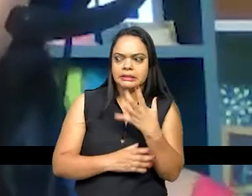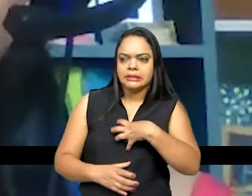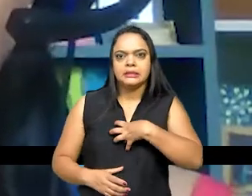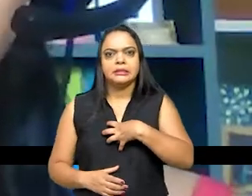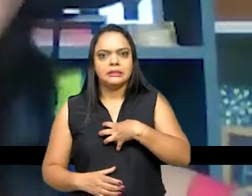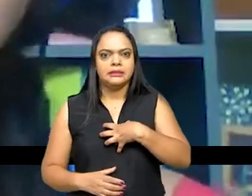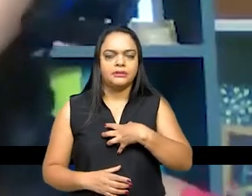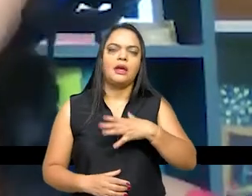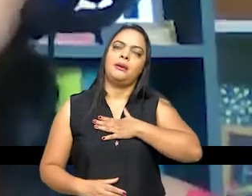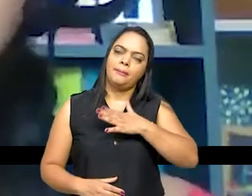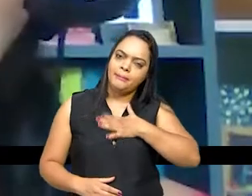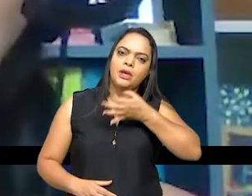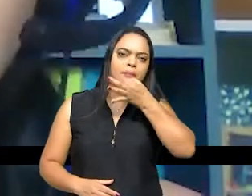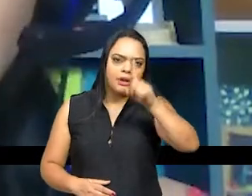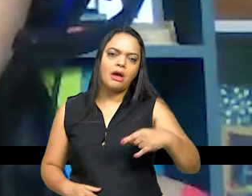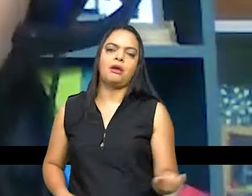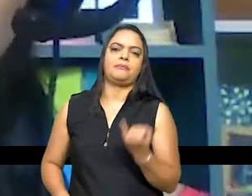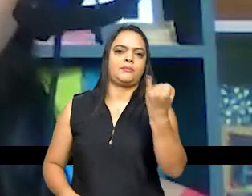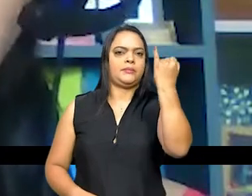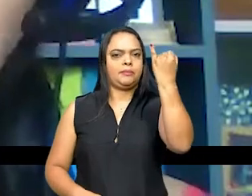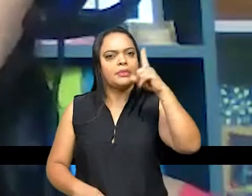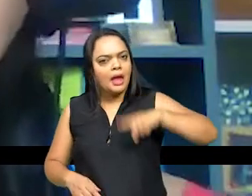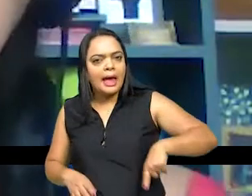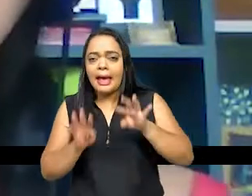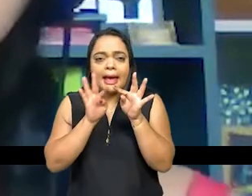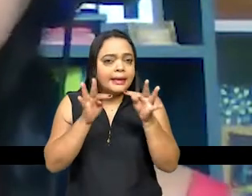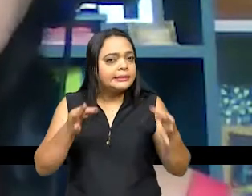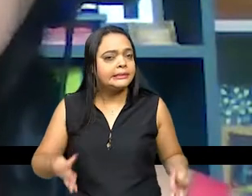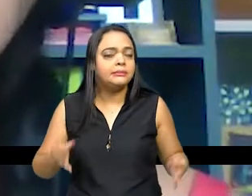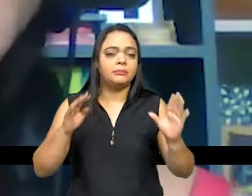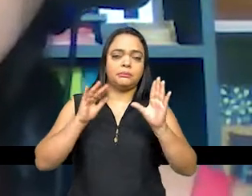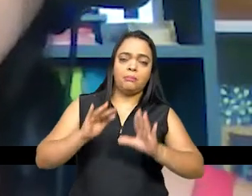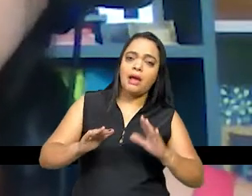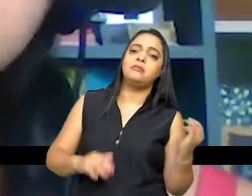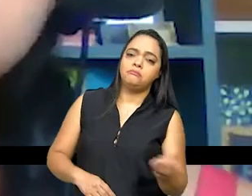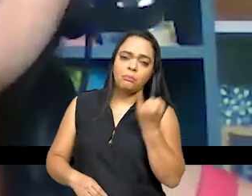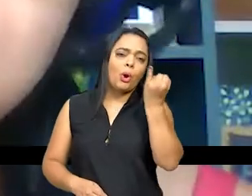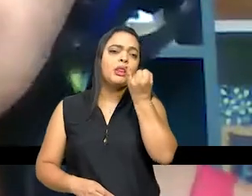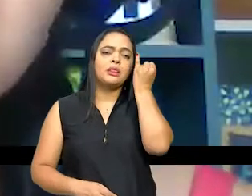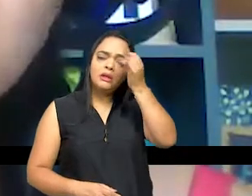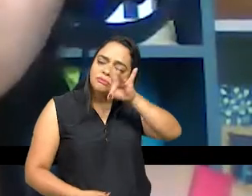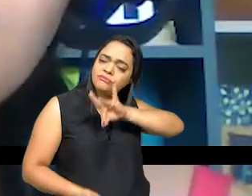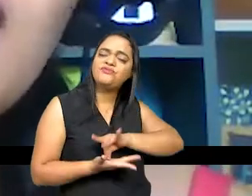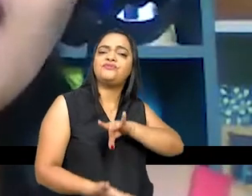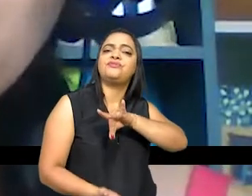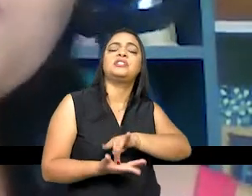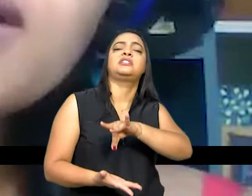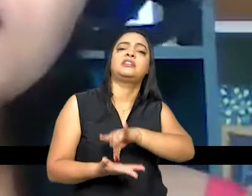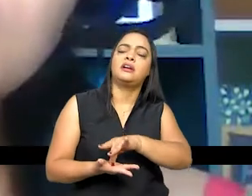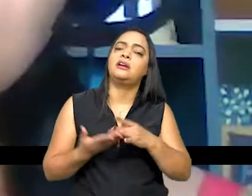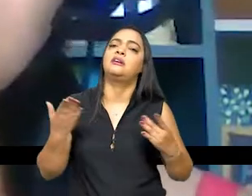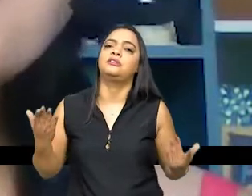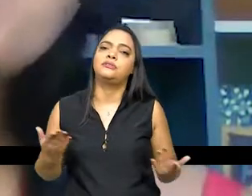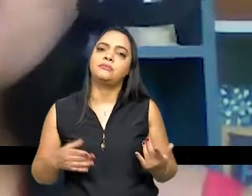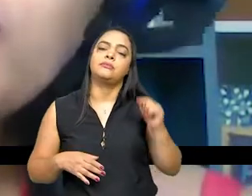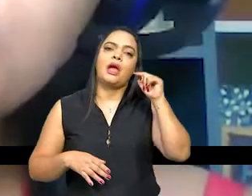para mim, essa é a potência. Ela é miúda, ela é pequena, mas ela é sensível. E ela é